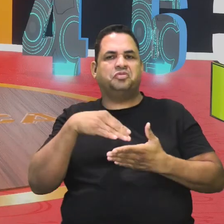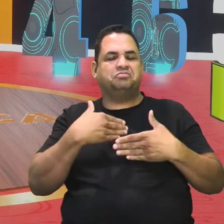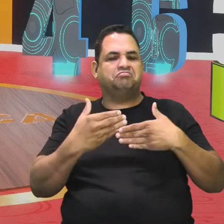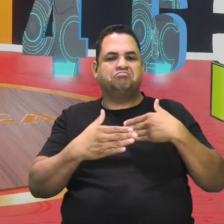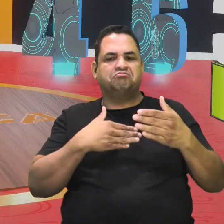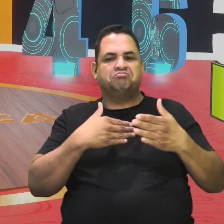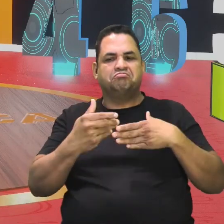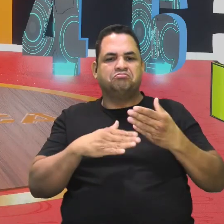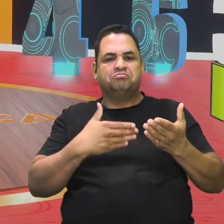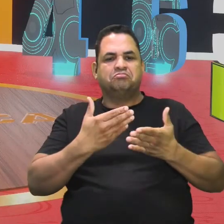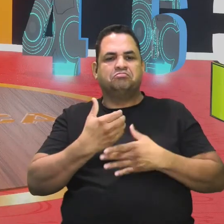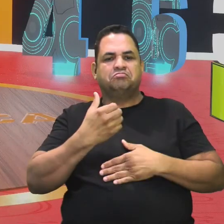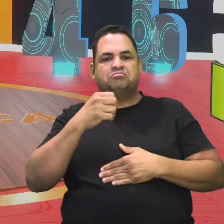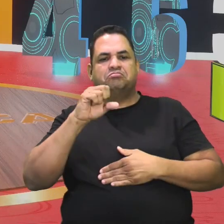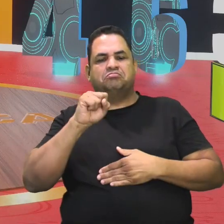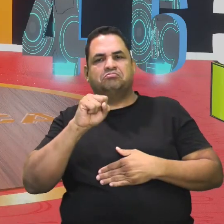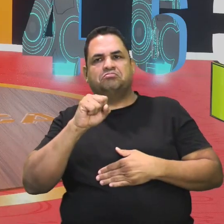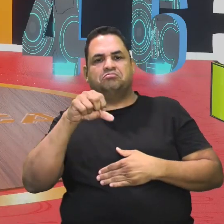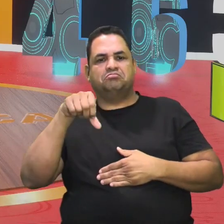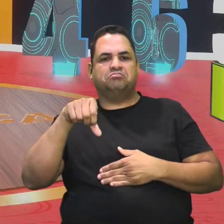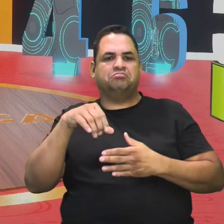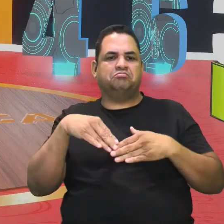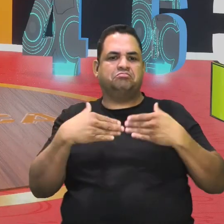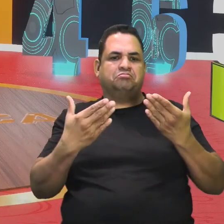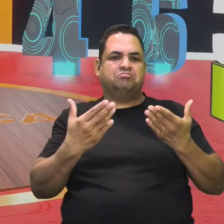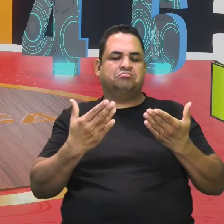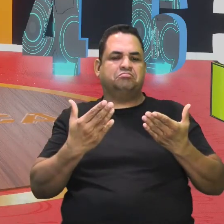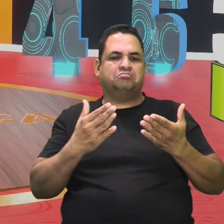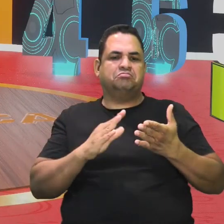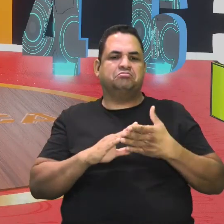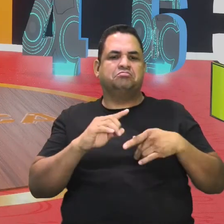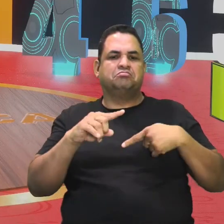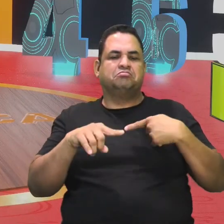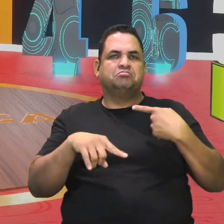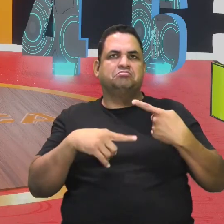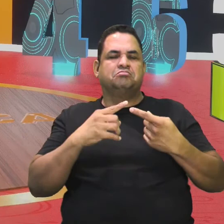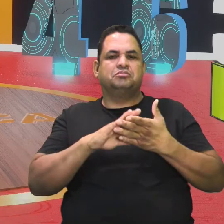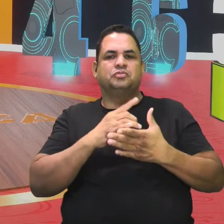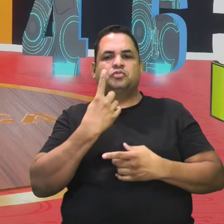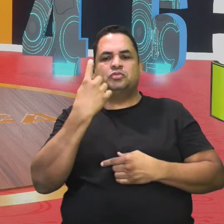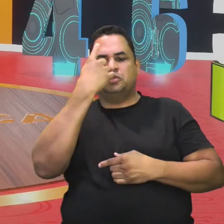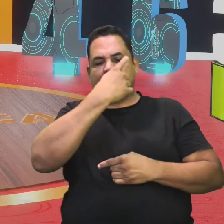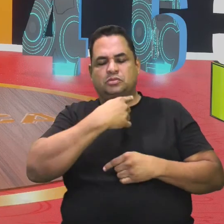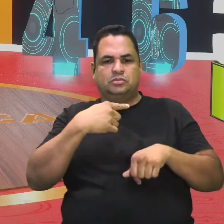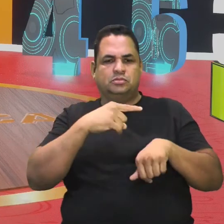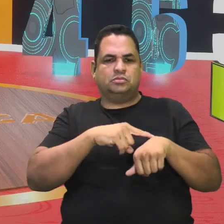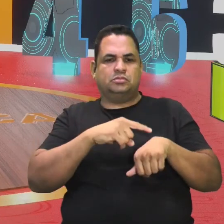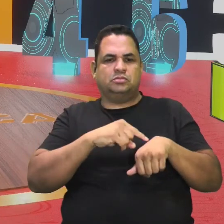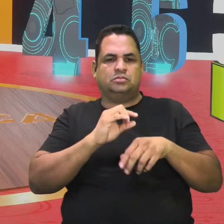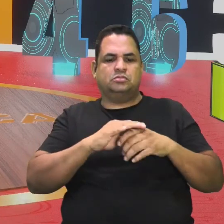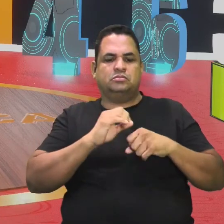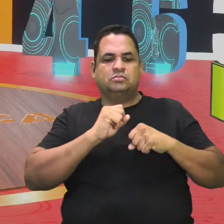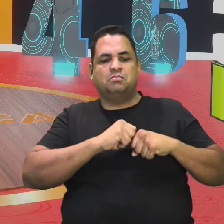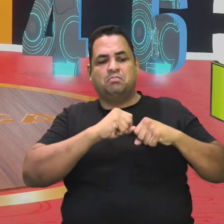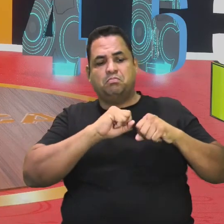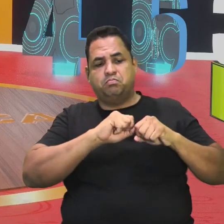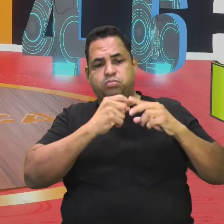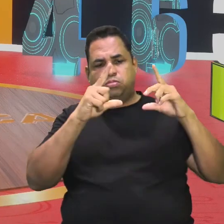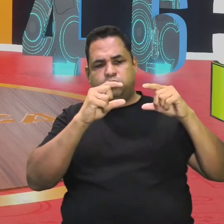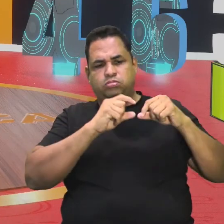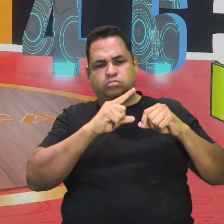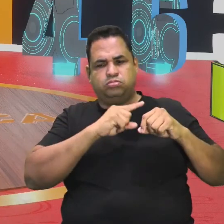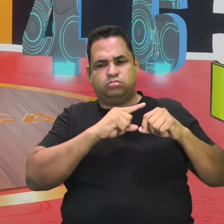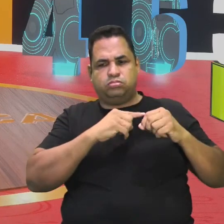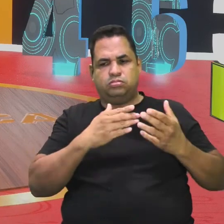9 horas. Se eram 8 e ele colocou para despertar às 9, passadas 1 hora apenas, o despertador já